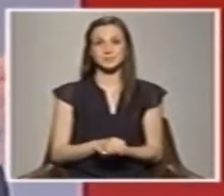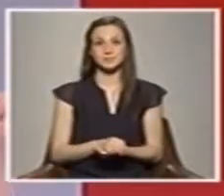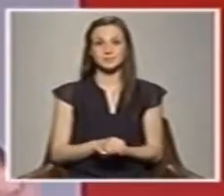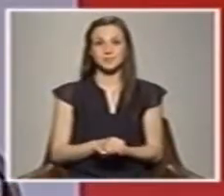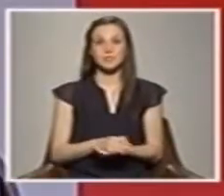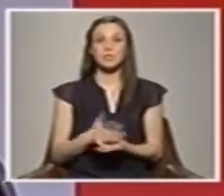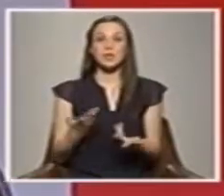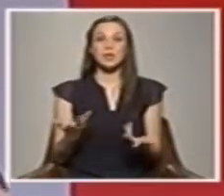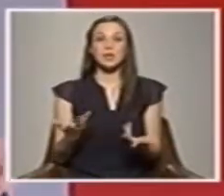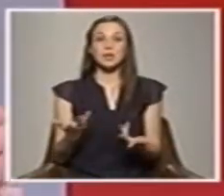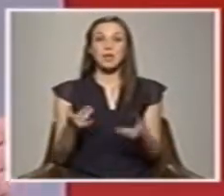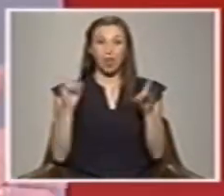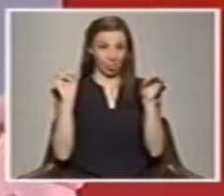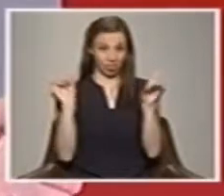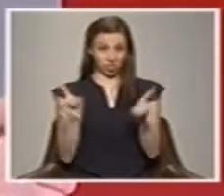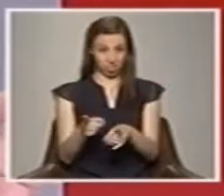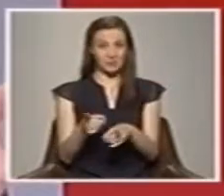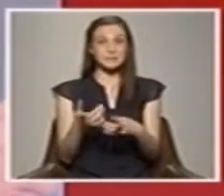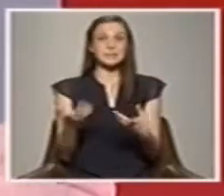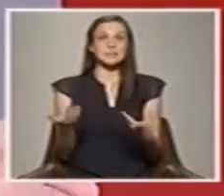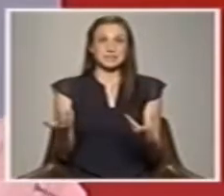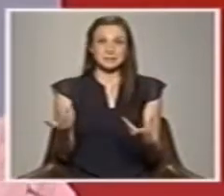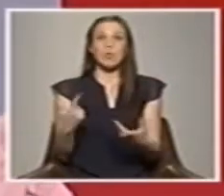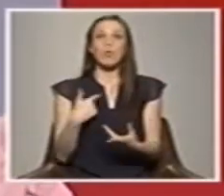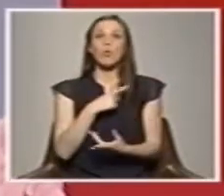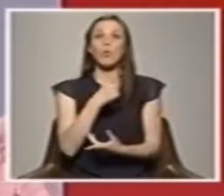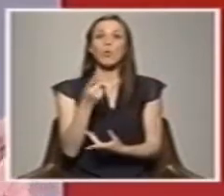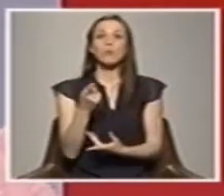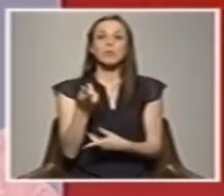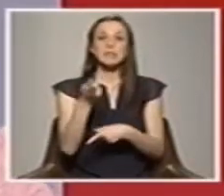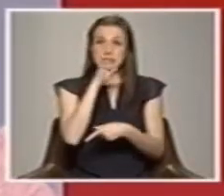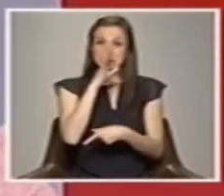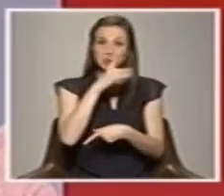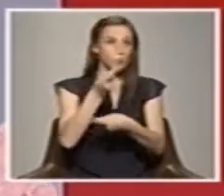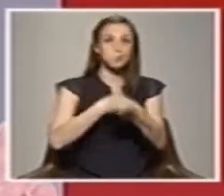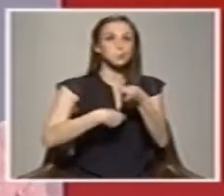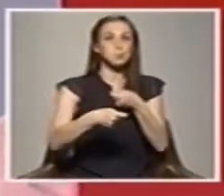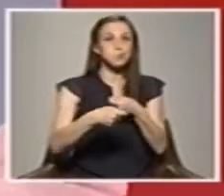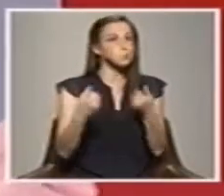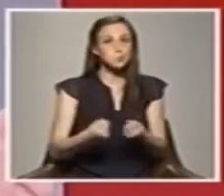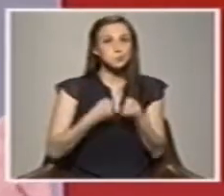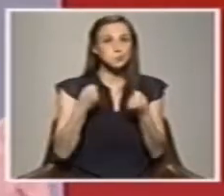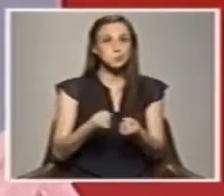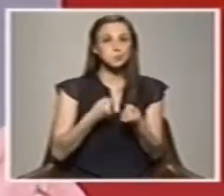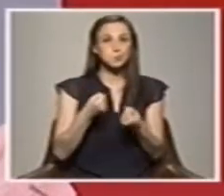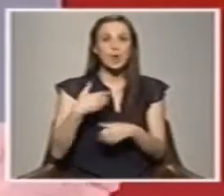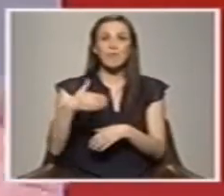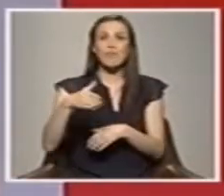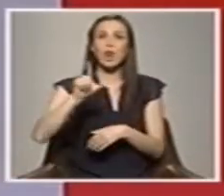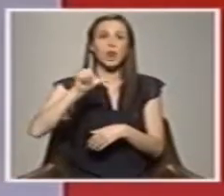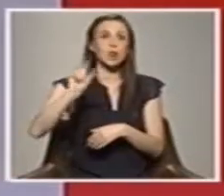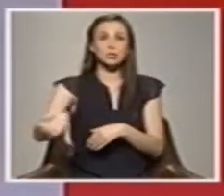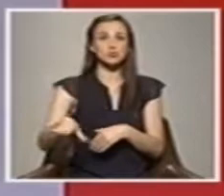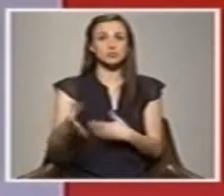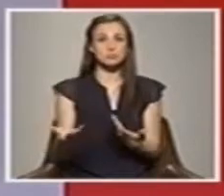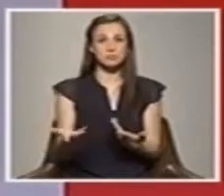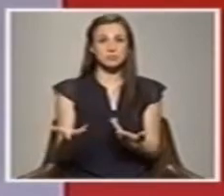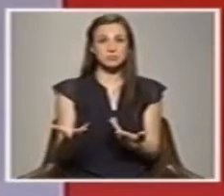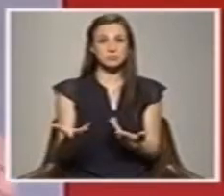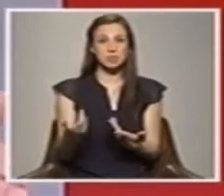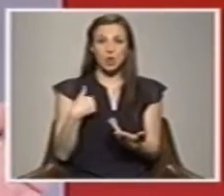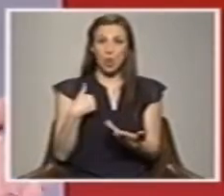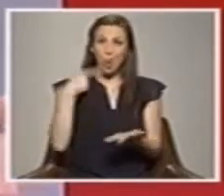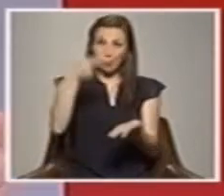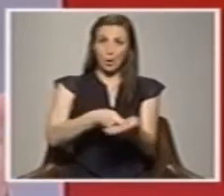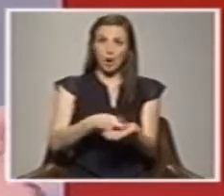De uma forma muito sintética, aquilo que não se consegue vender vai parar aos lixos, às lixeiras, e pagamos